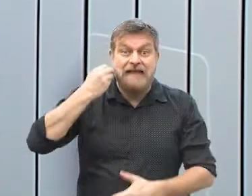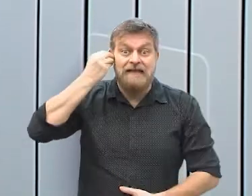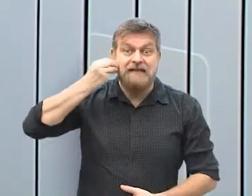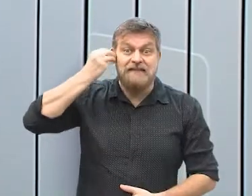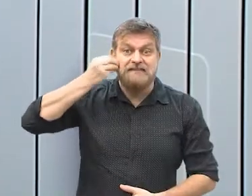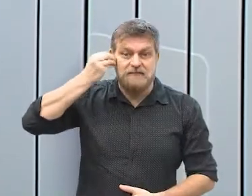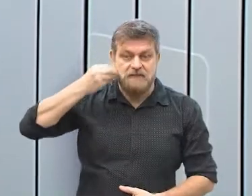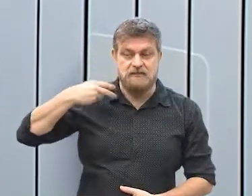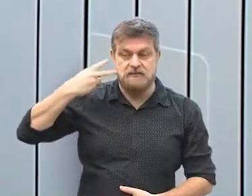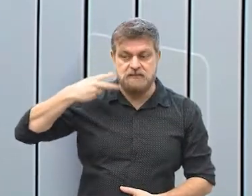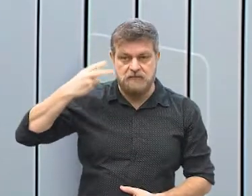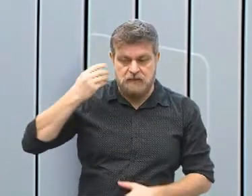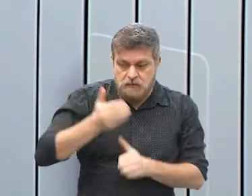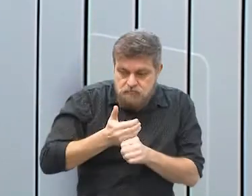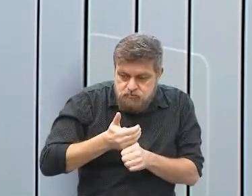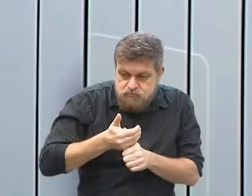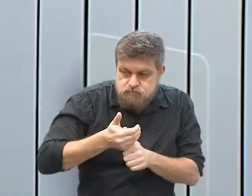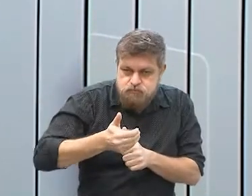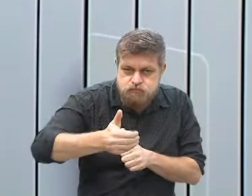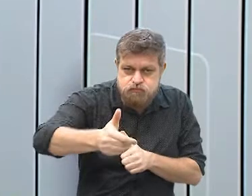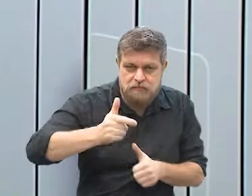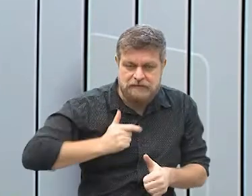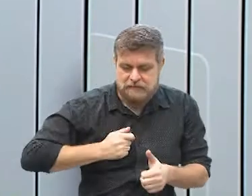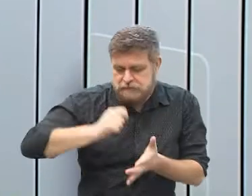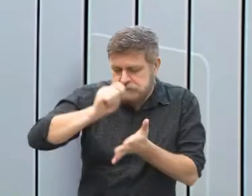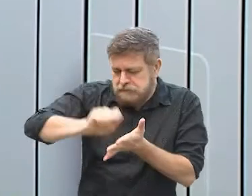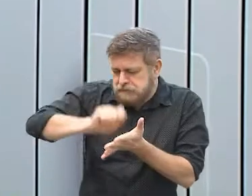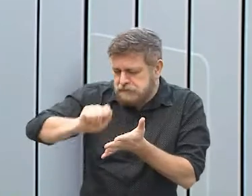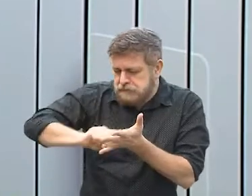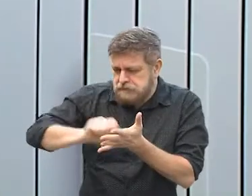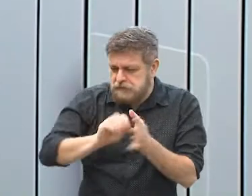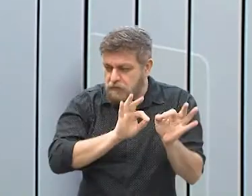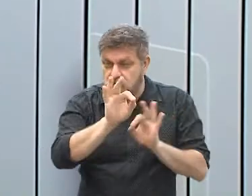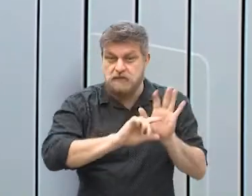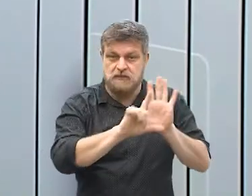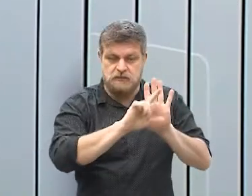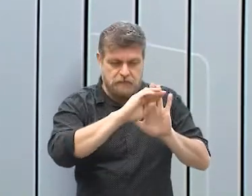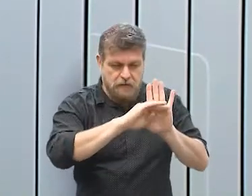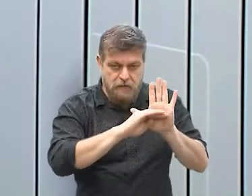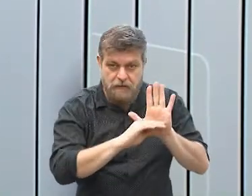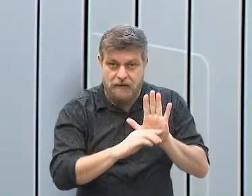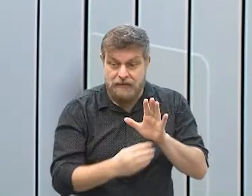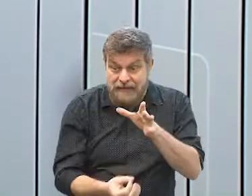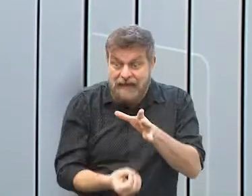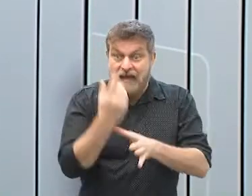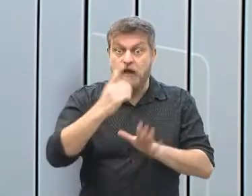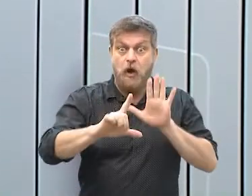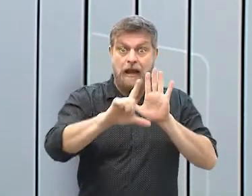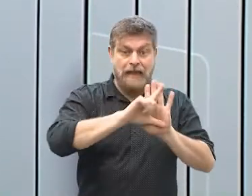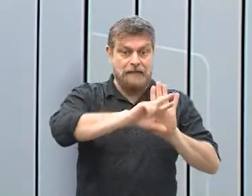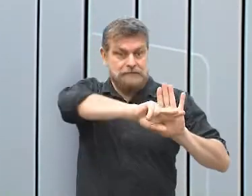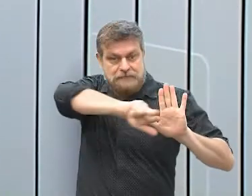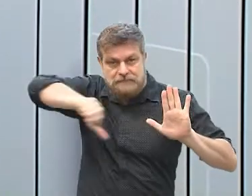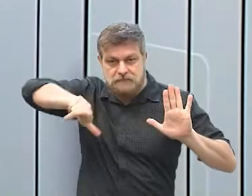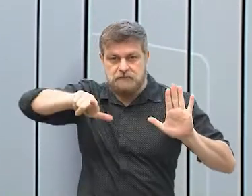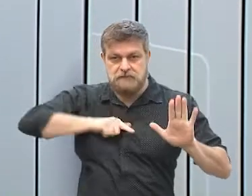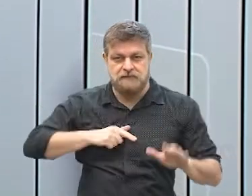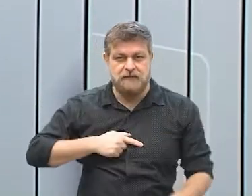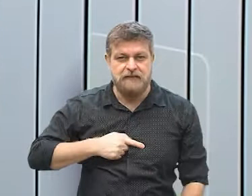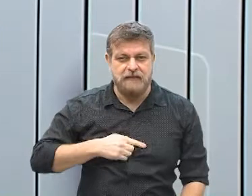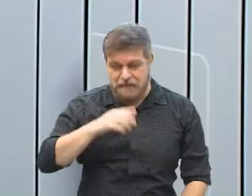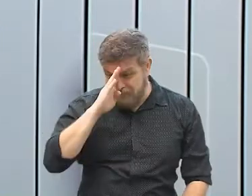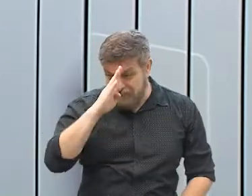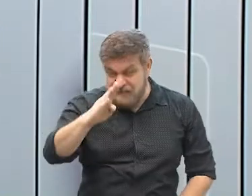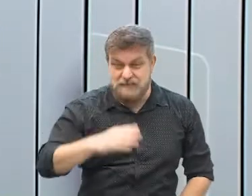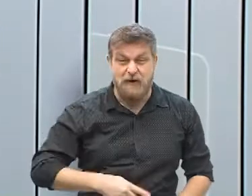2º consecutivo, autor de dezenas de leis. E uma que eu vou abordar daqui a pouco é a Lei do